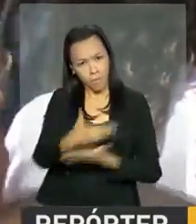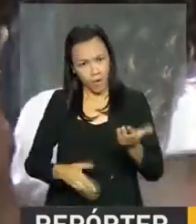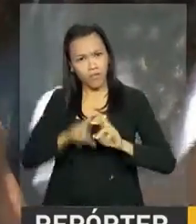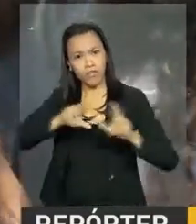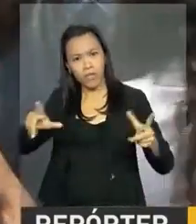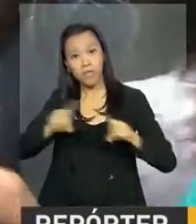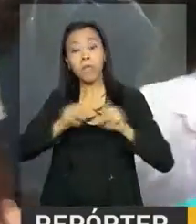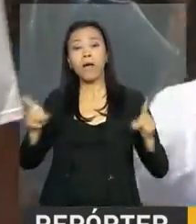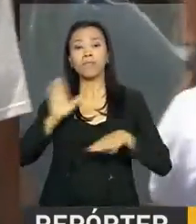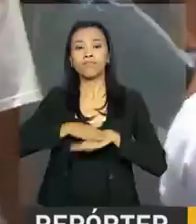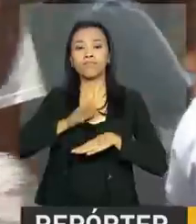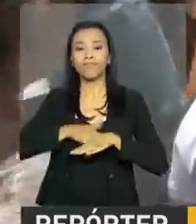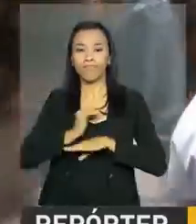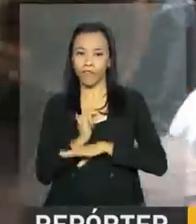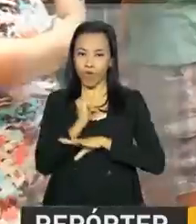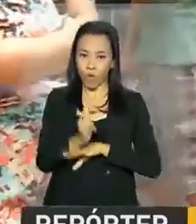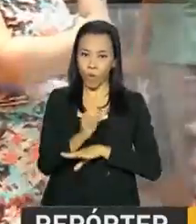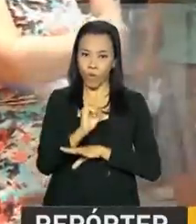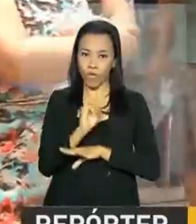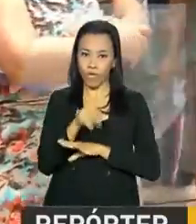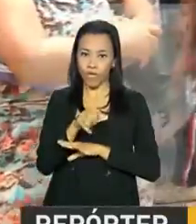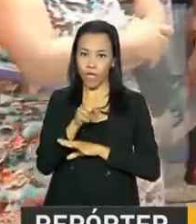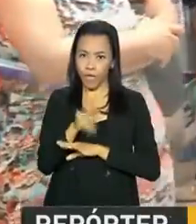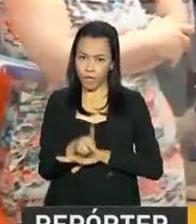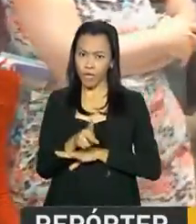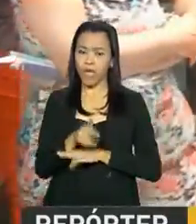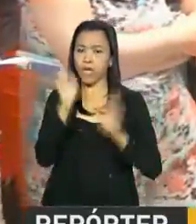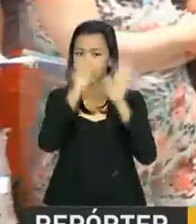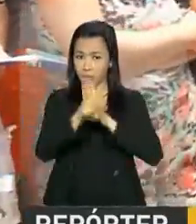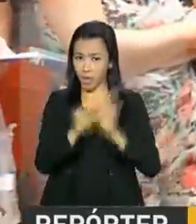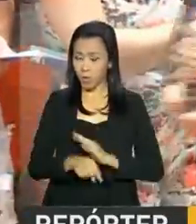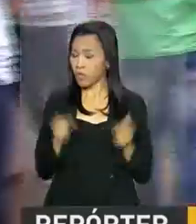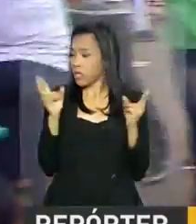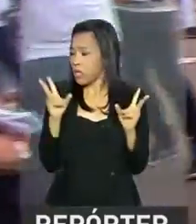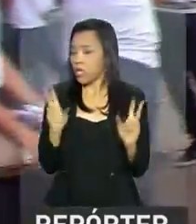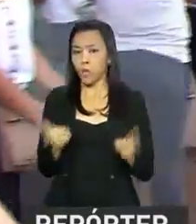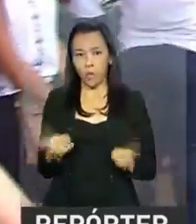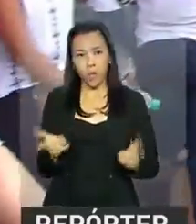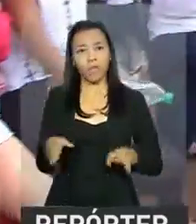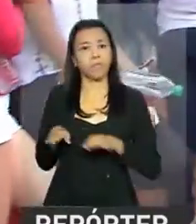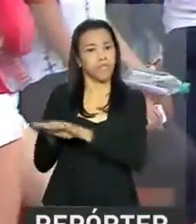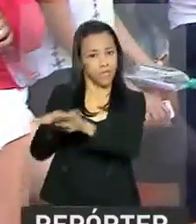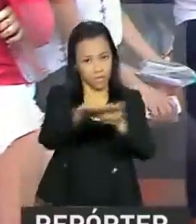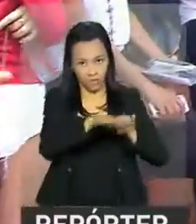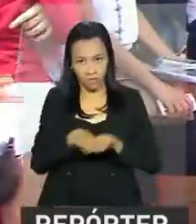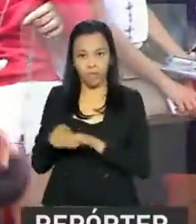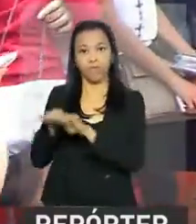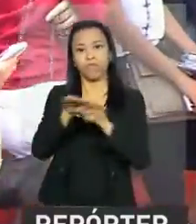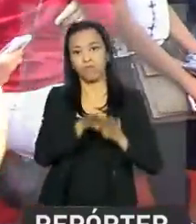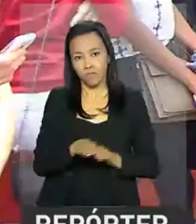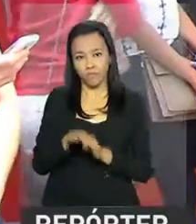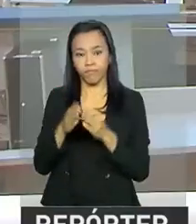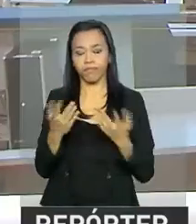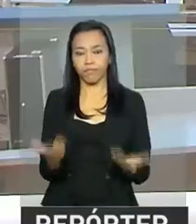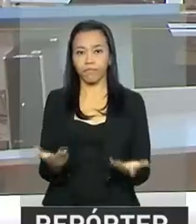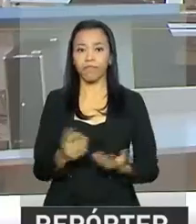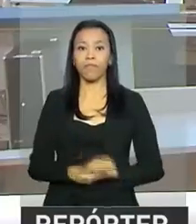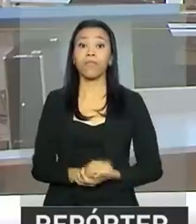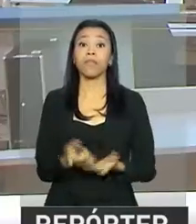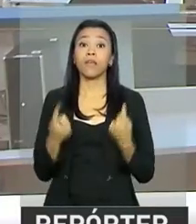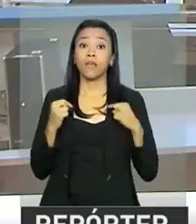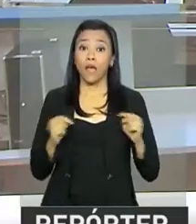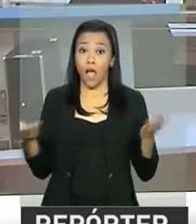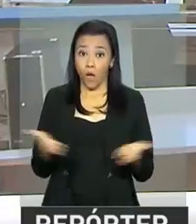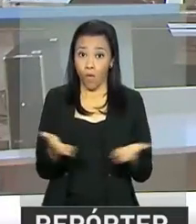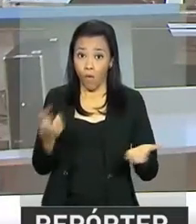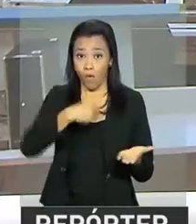segundo o inep os itens serão equivalentes o que garante a isonomia do enem e o brasileiro vai ter a partir